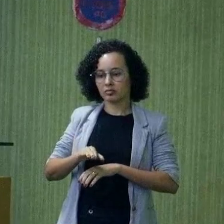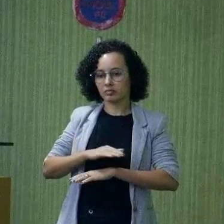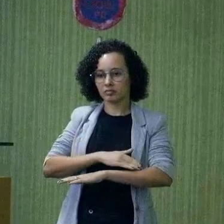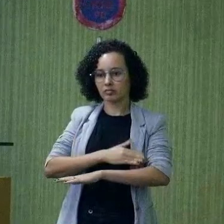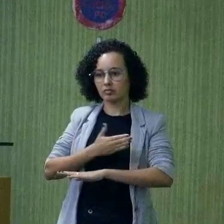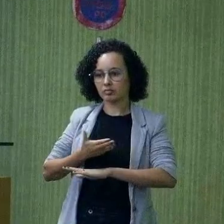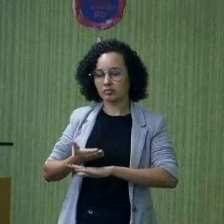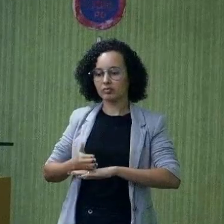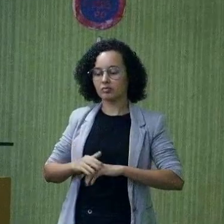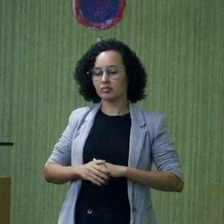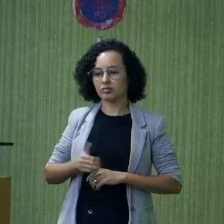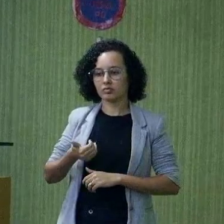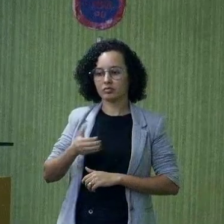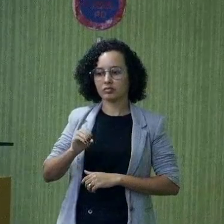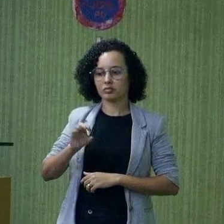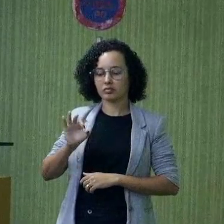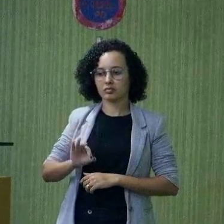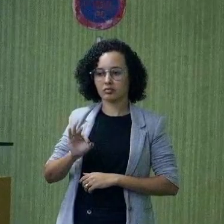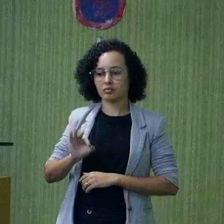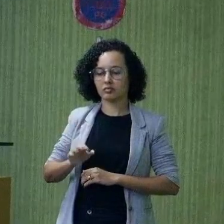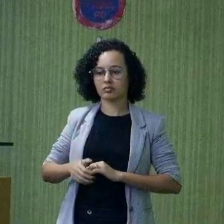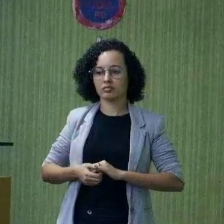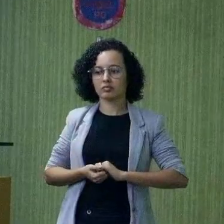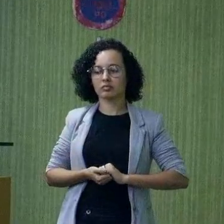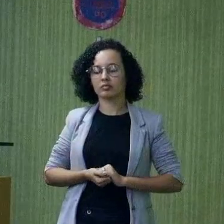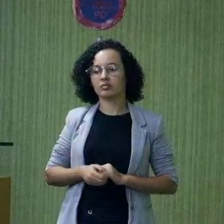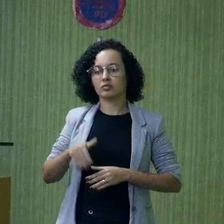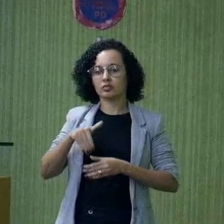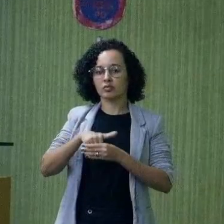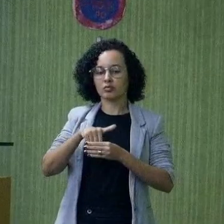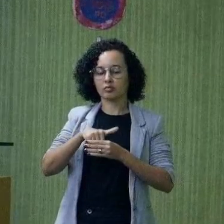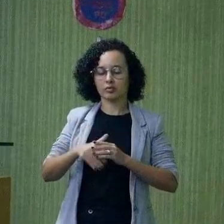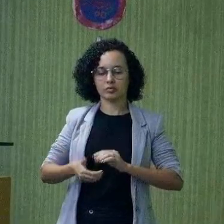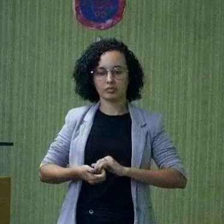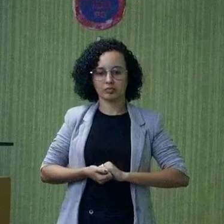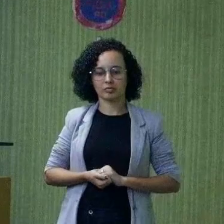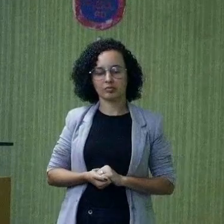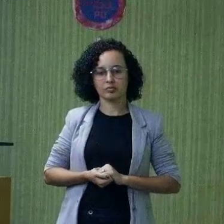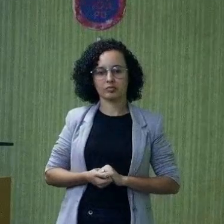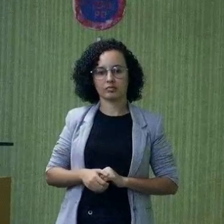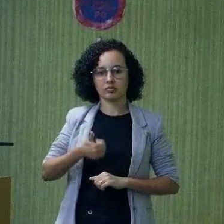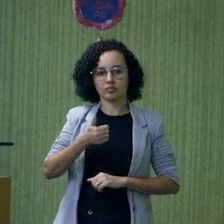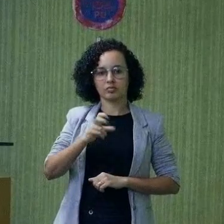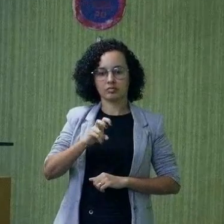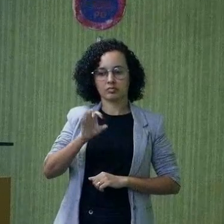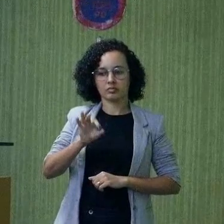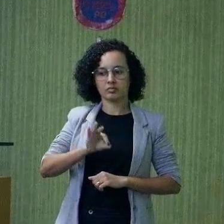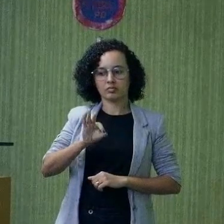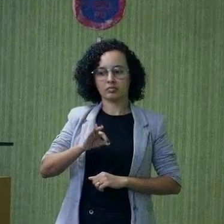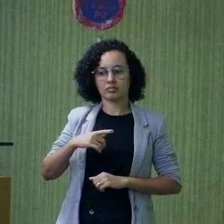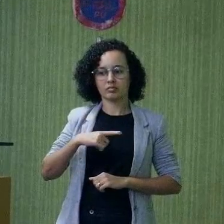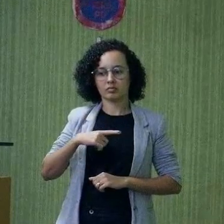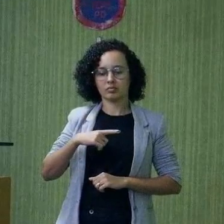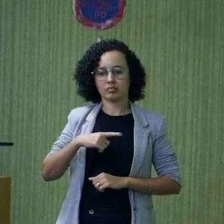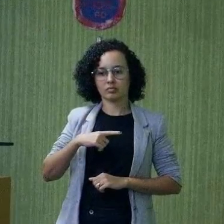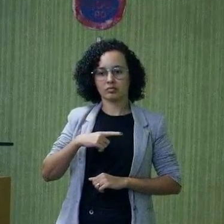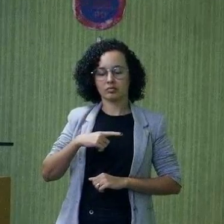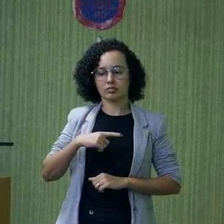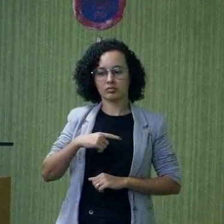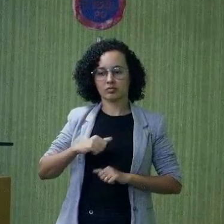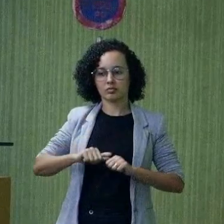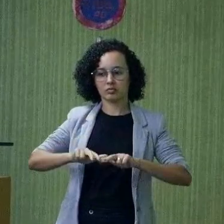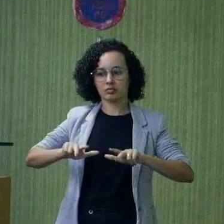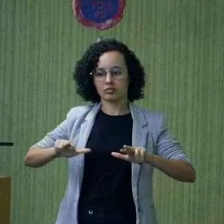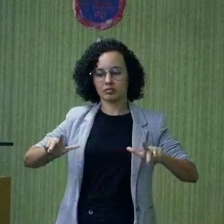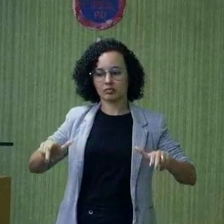e Médio teve 10% dos votos com 15% nós tivemos diversidade e inclusão